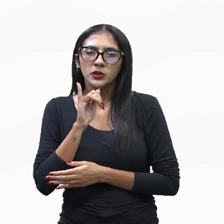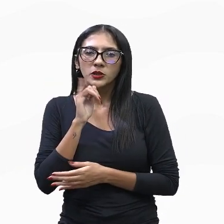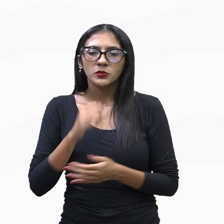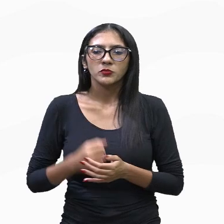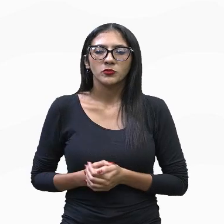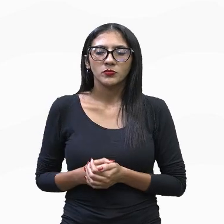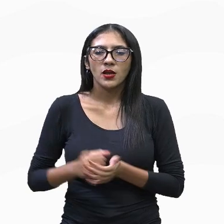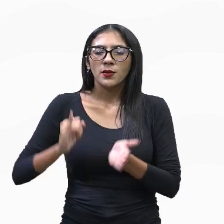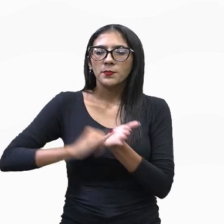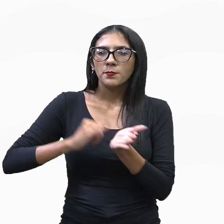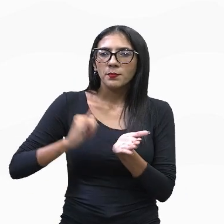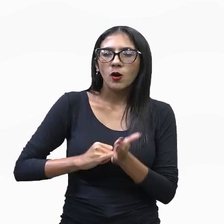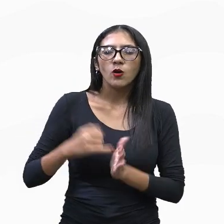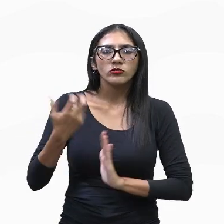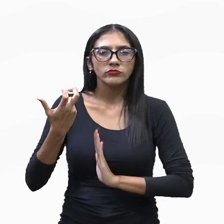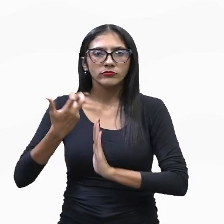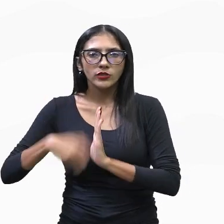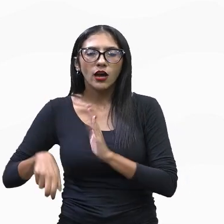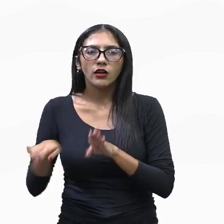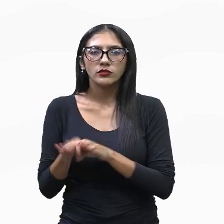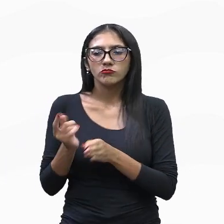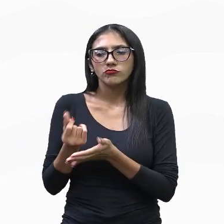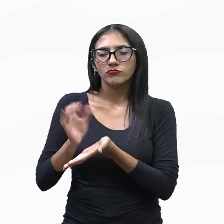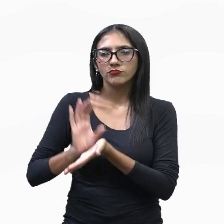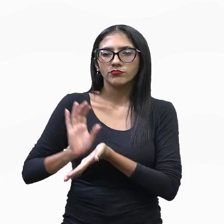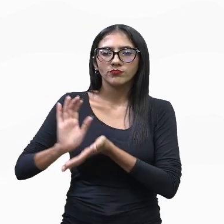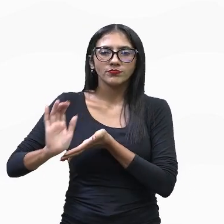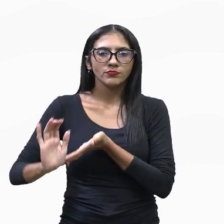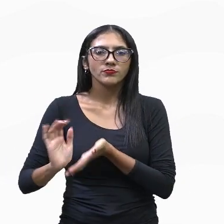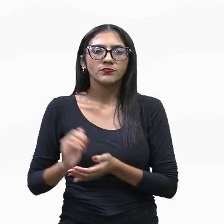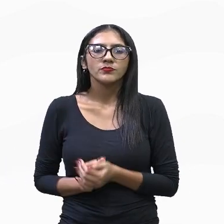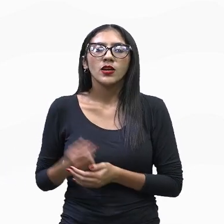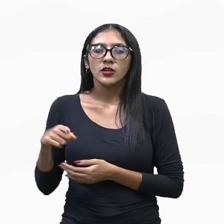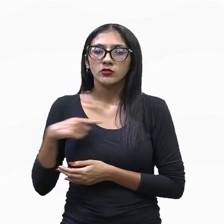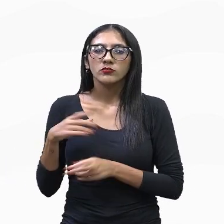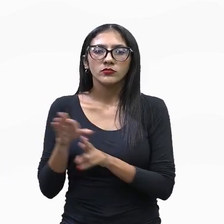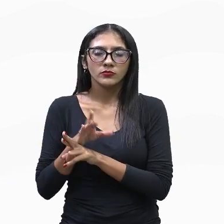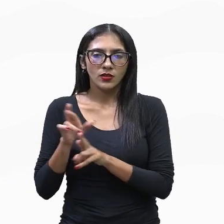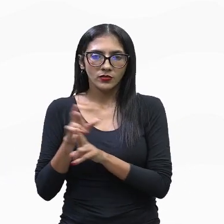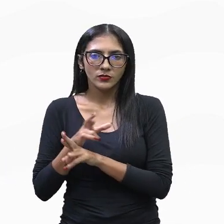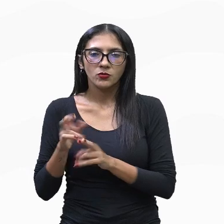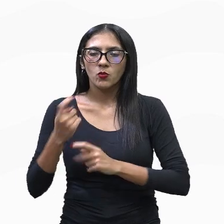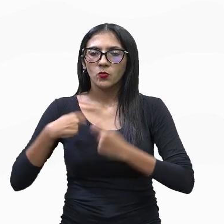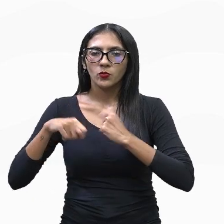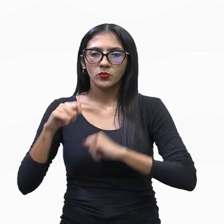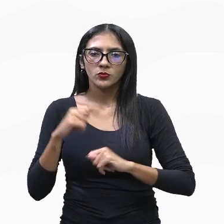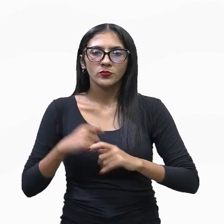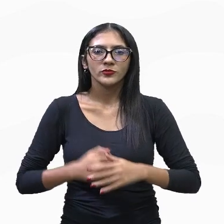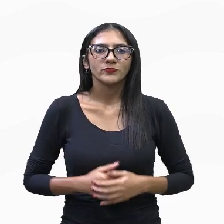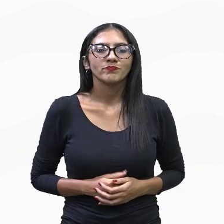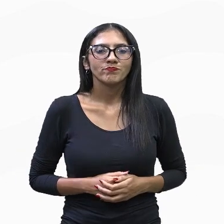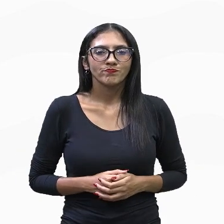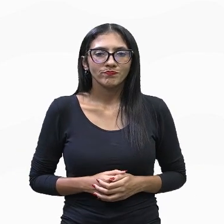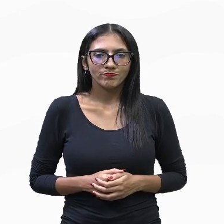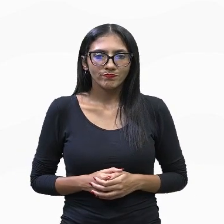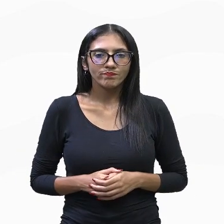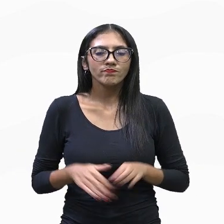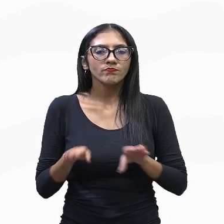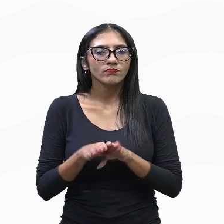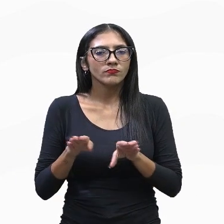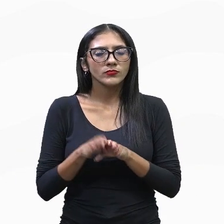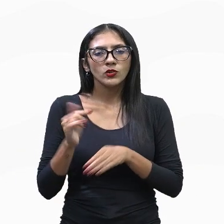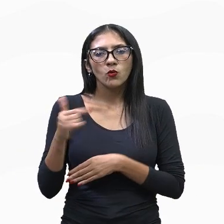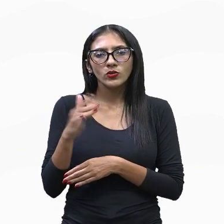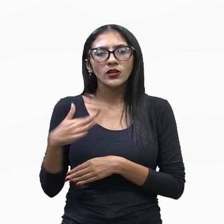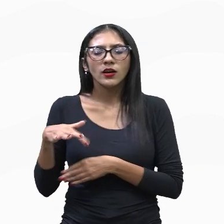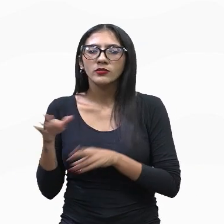impostos, taxas e contribuições. Isso aqui pertence ao direito tributário. E temos também o direito